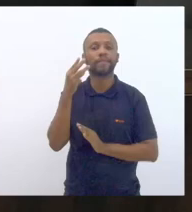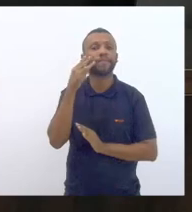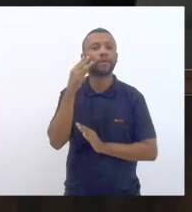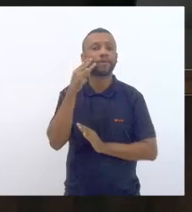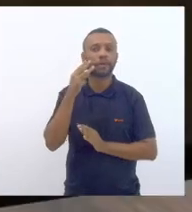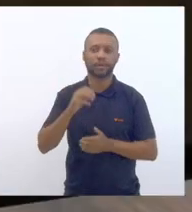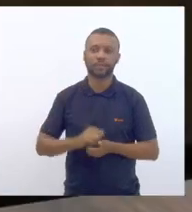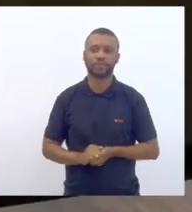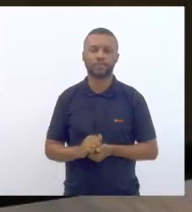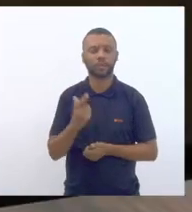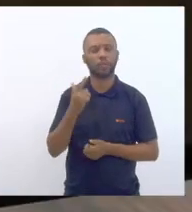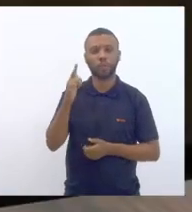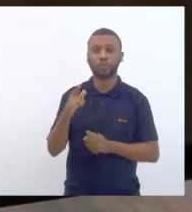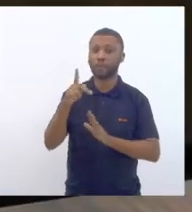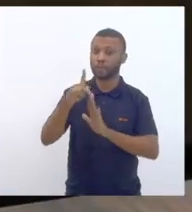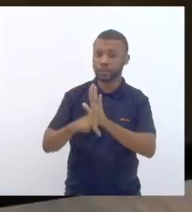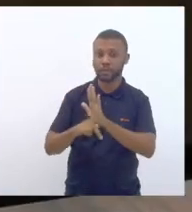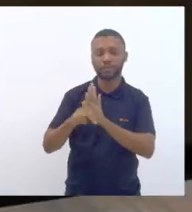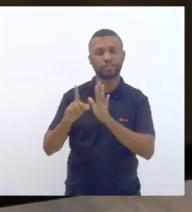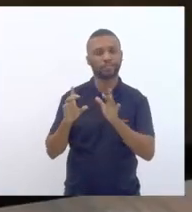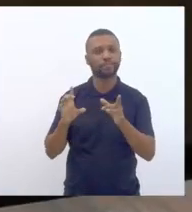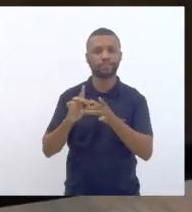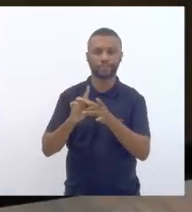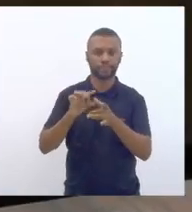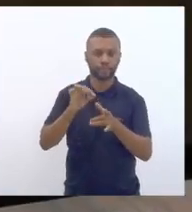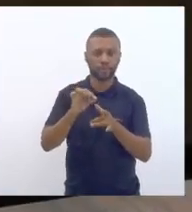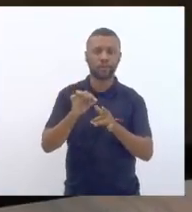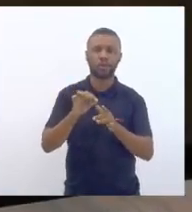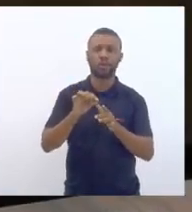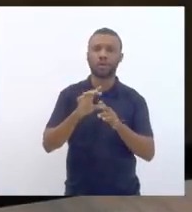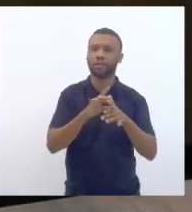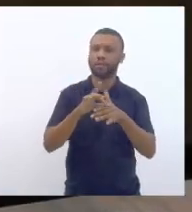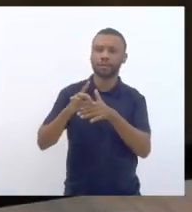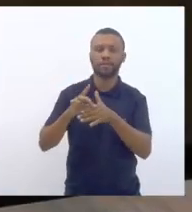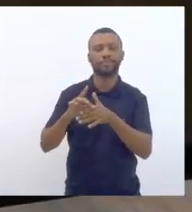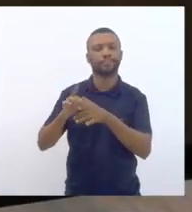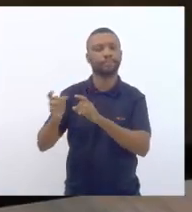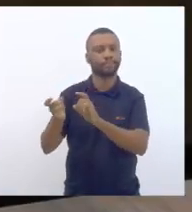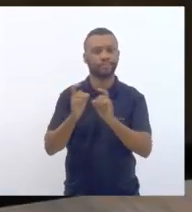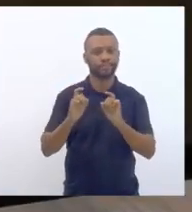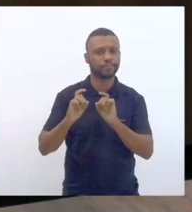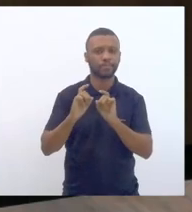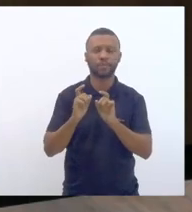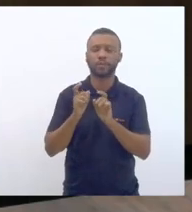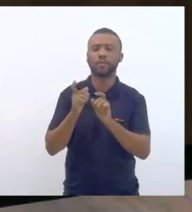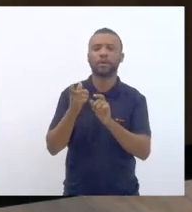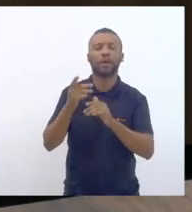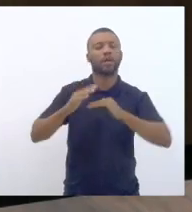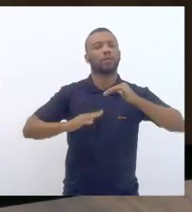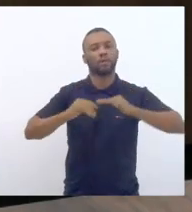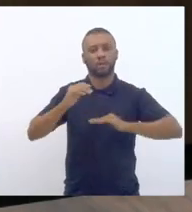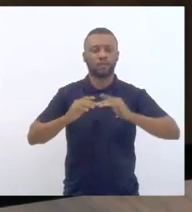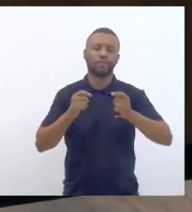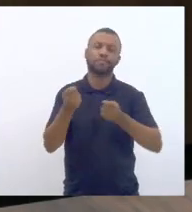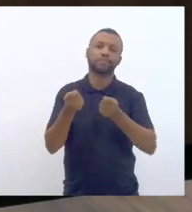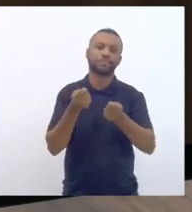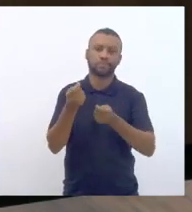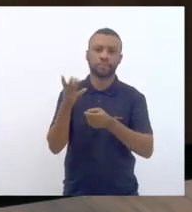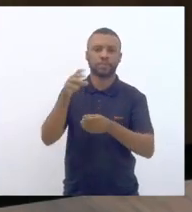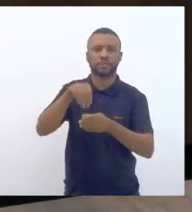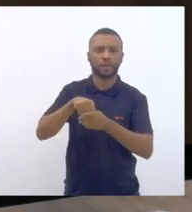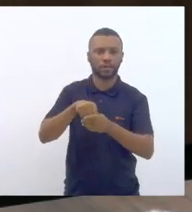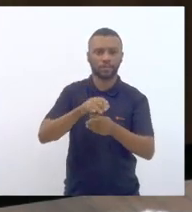Carneiro. Outro projeto decorrente do acordo no Colégio de Líderes, desta vez sobre as carreiras de controle interno, nossos auditores públicos. O